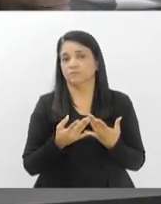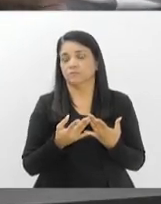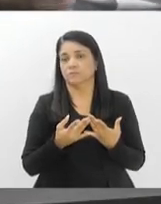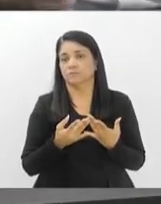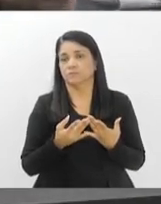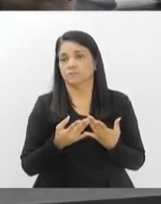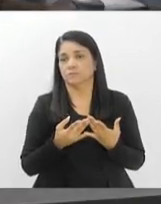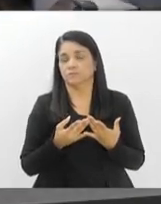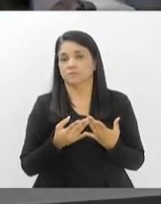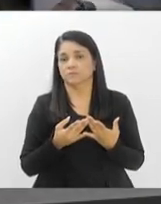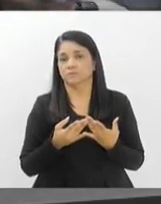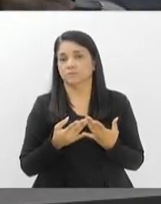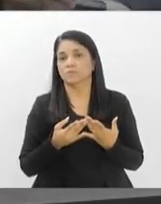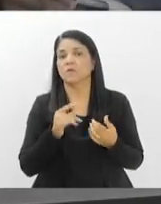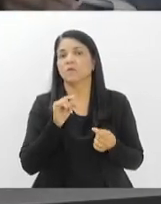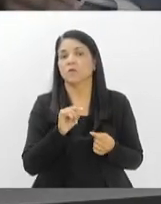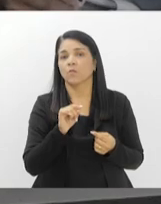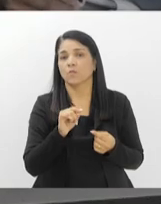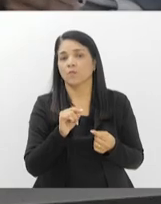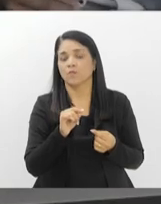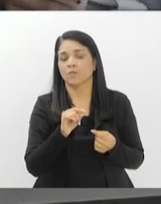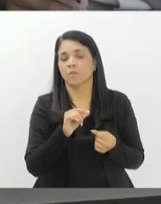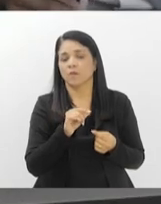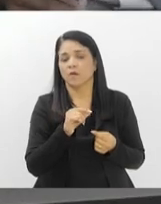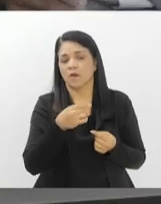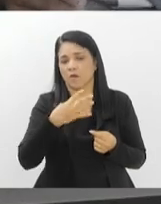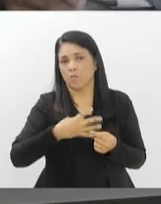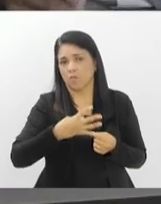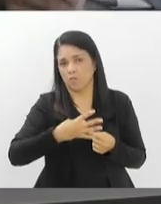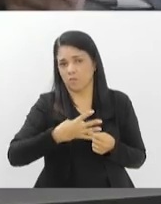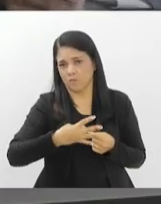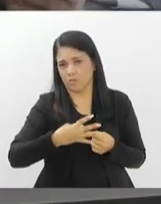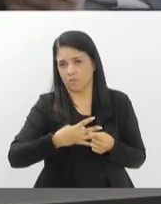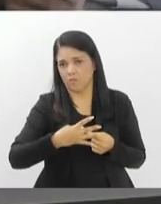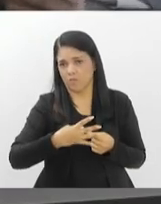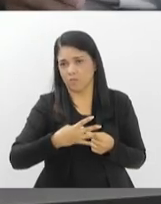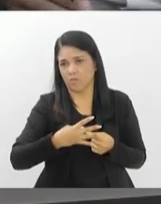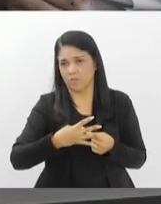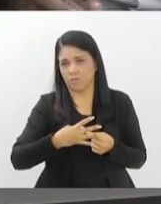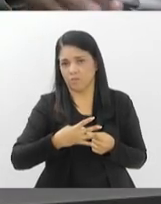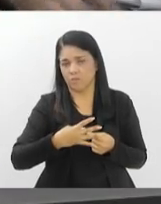questão, né? A quarta. É,